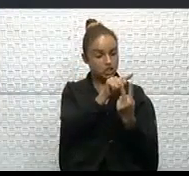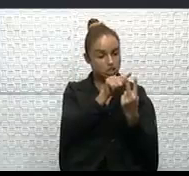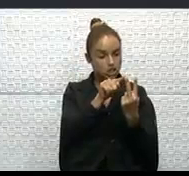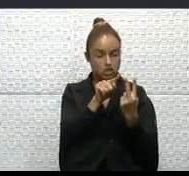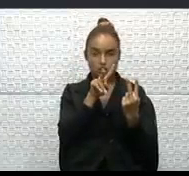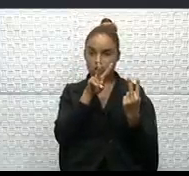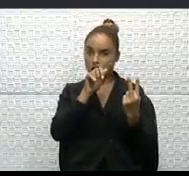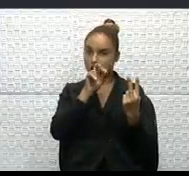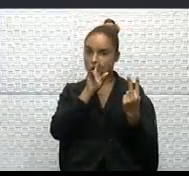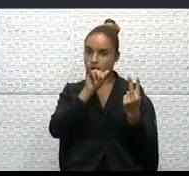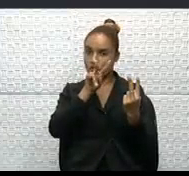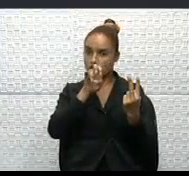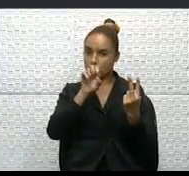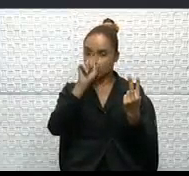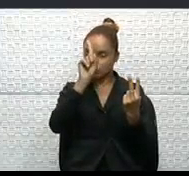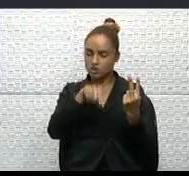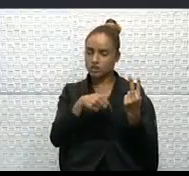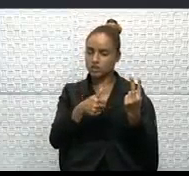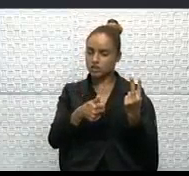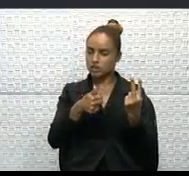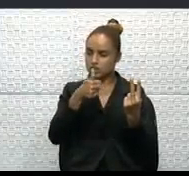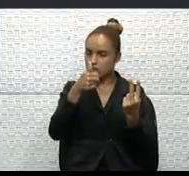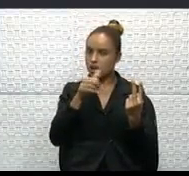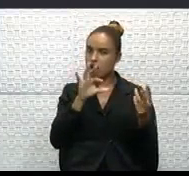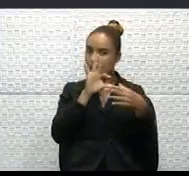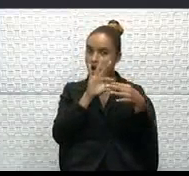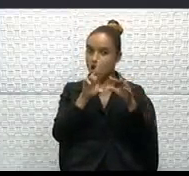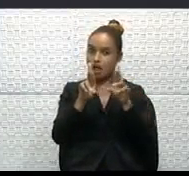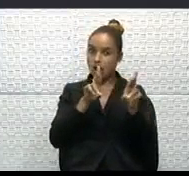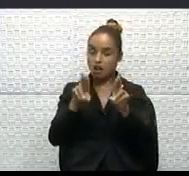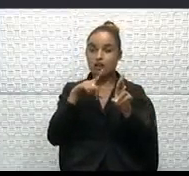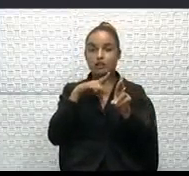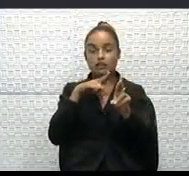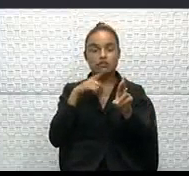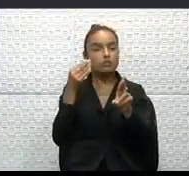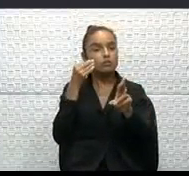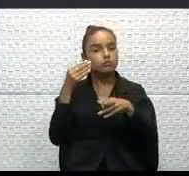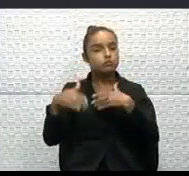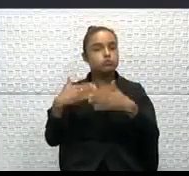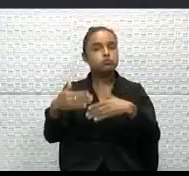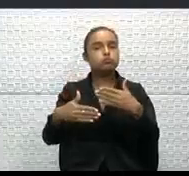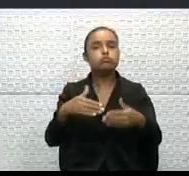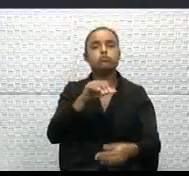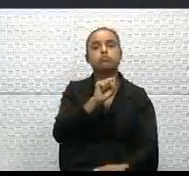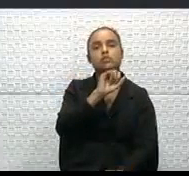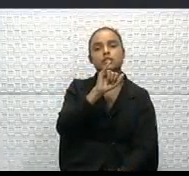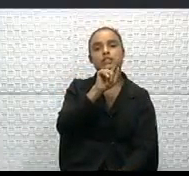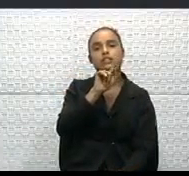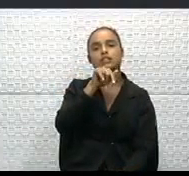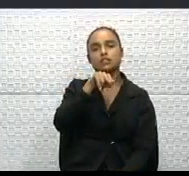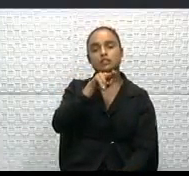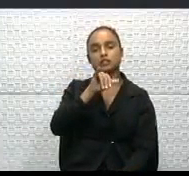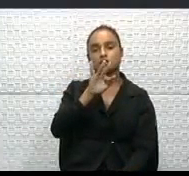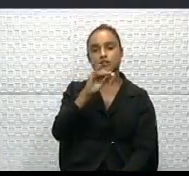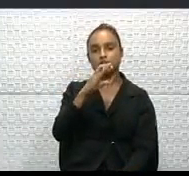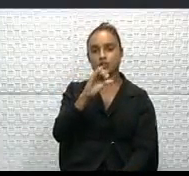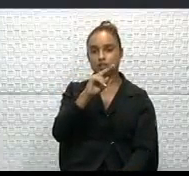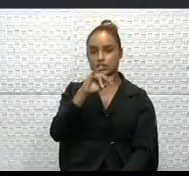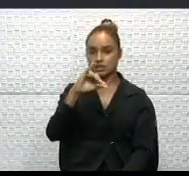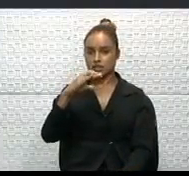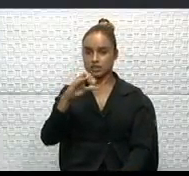são ou não significativamente relacionadas, é feito o teste de significância. Se for atestada